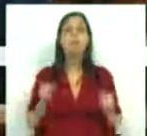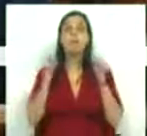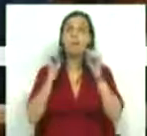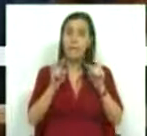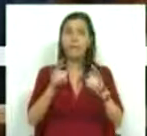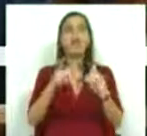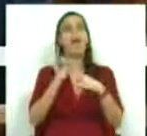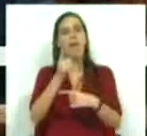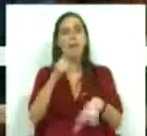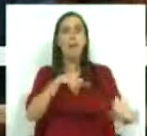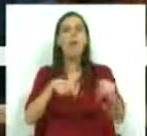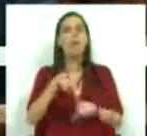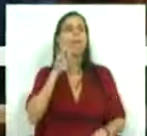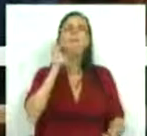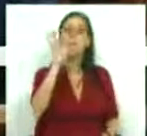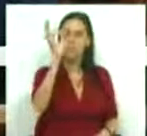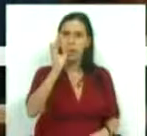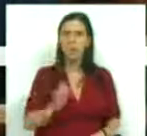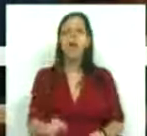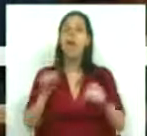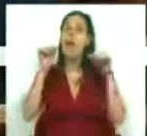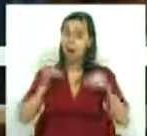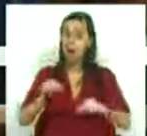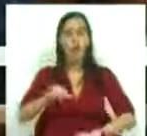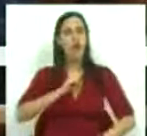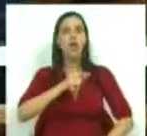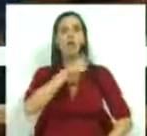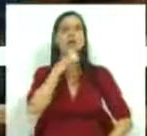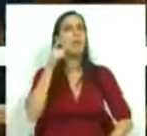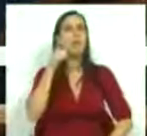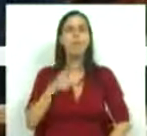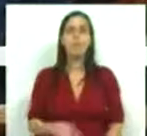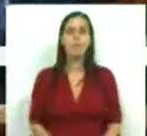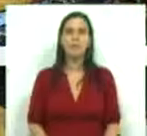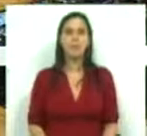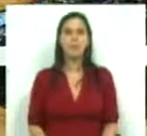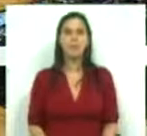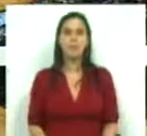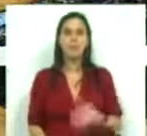isso é política que vale a pena. Este é o nosso compromisso.